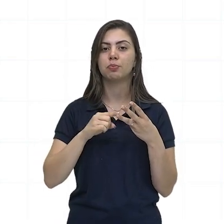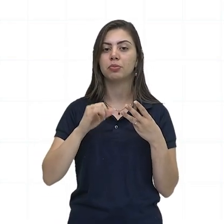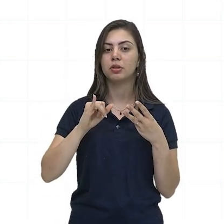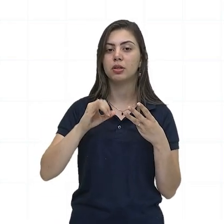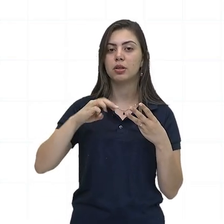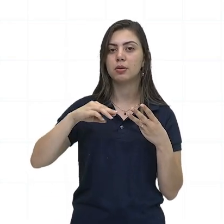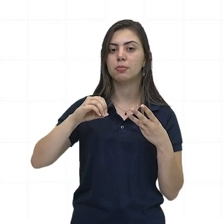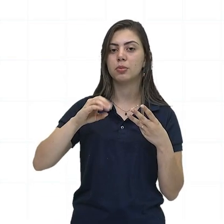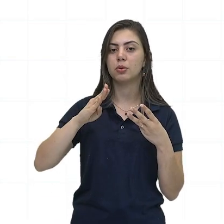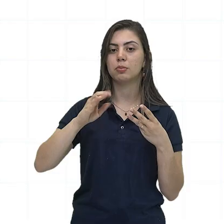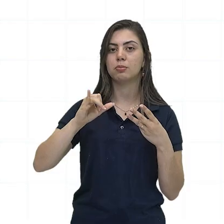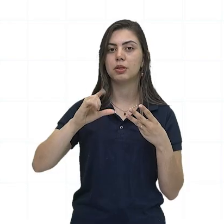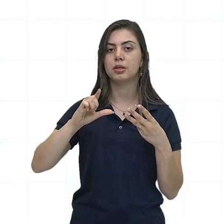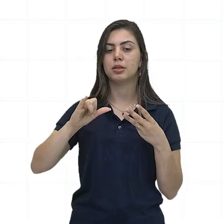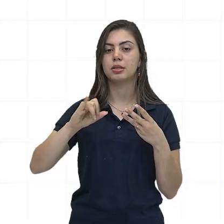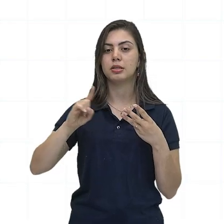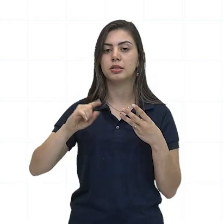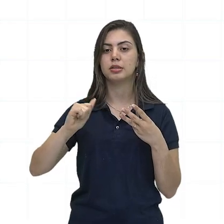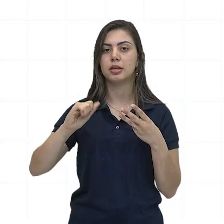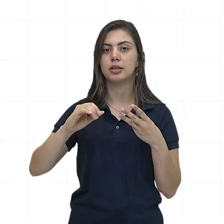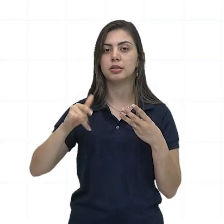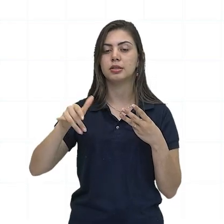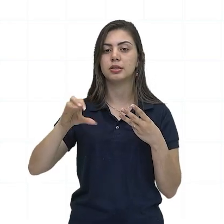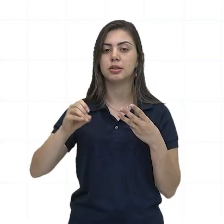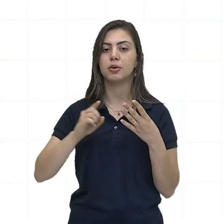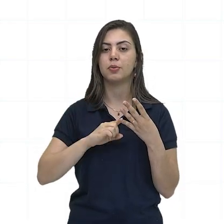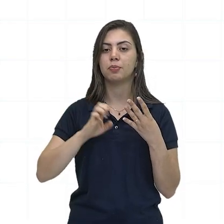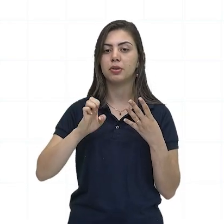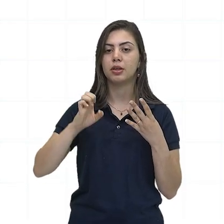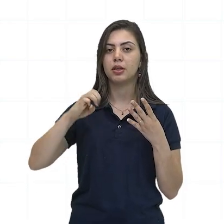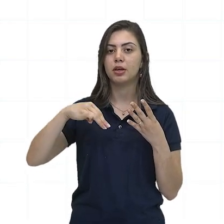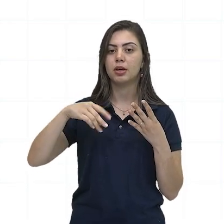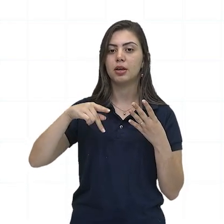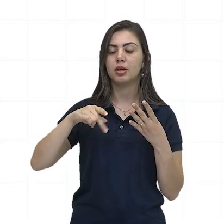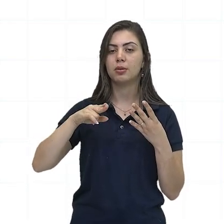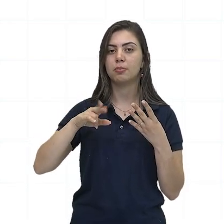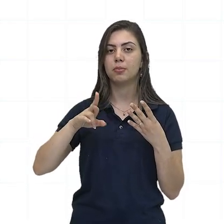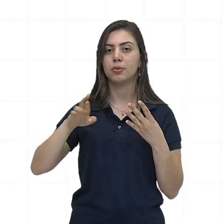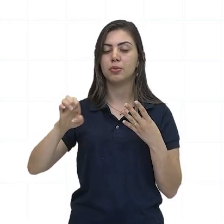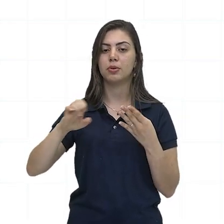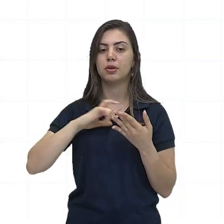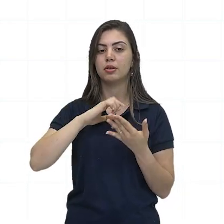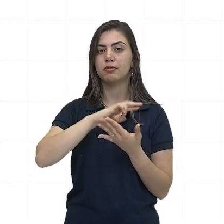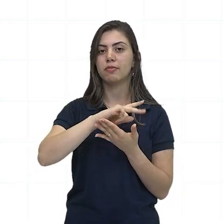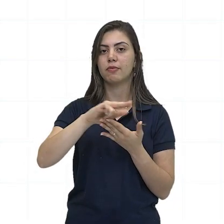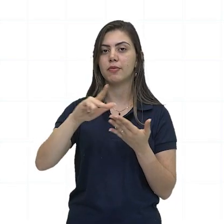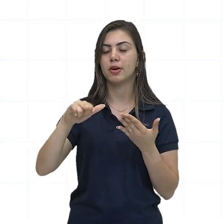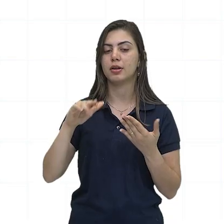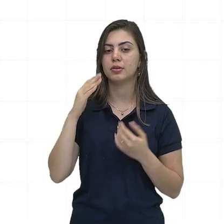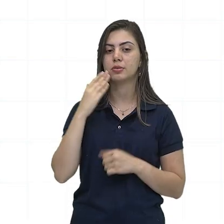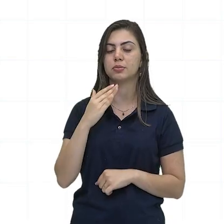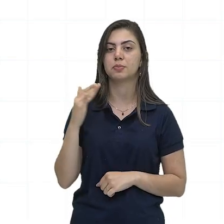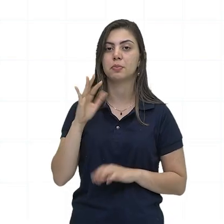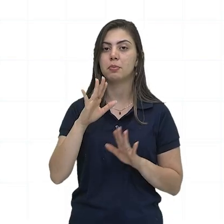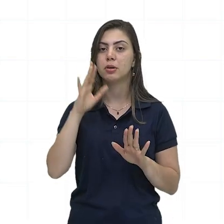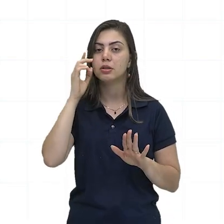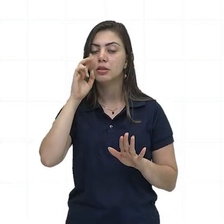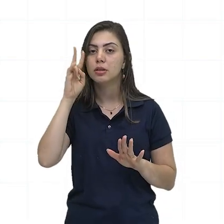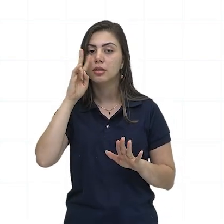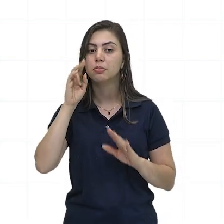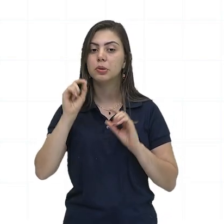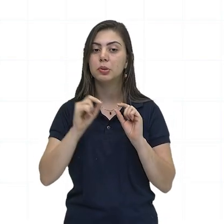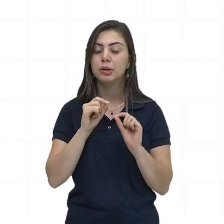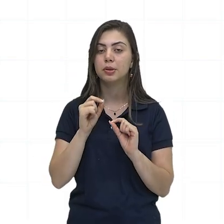o empurre, o desequilíbrio e a projeção ou derrubada do oponente. Lembrando que